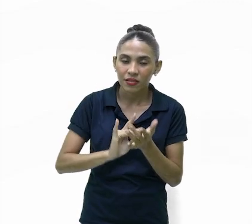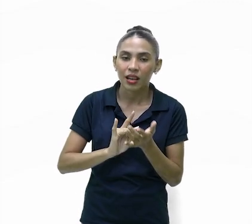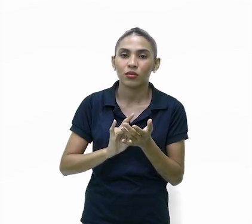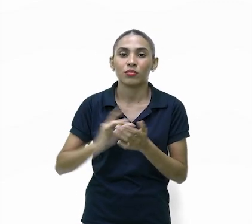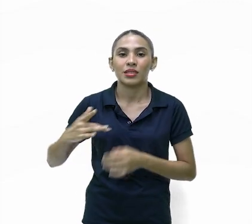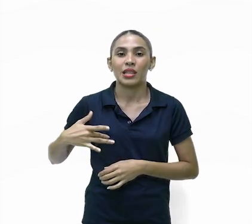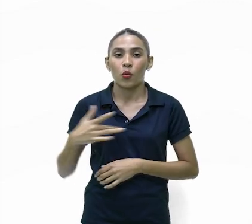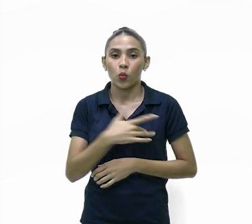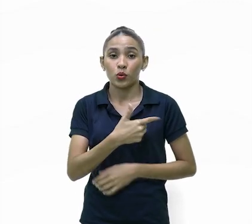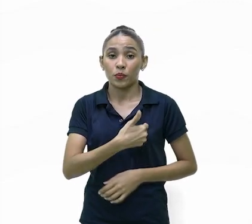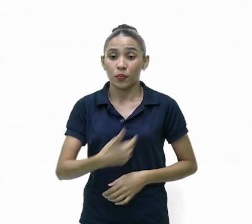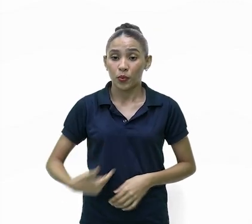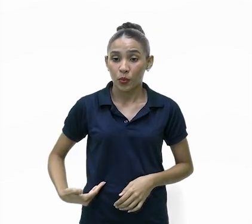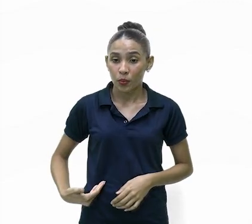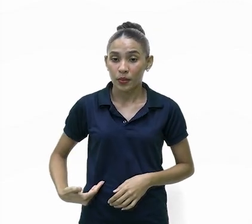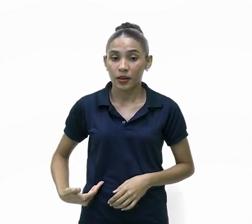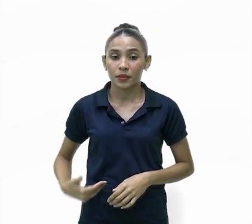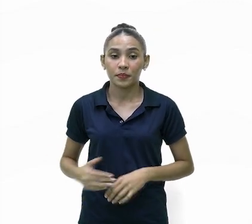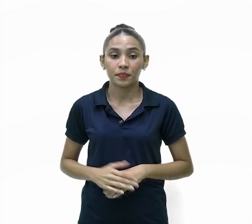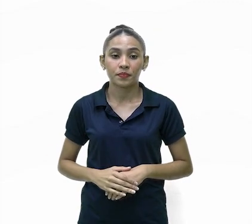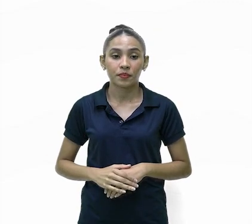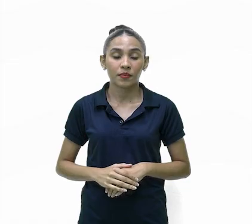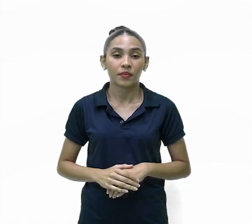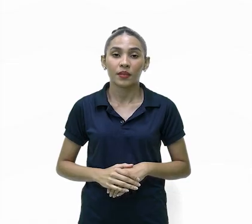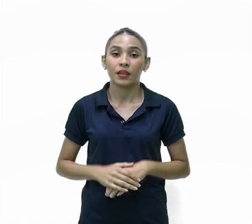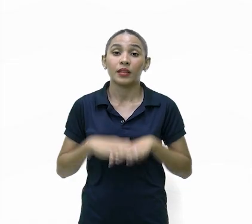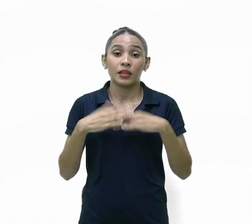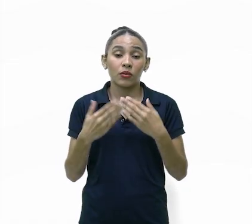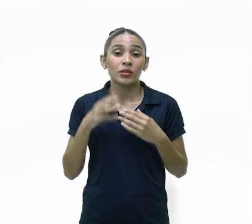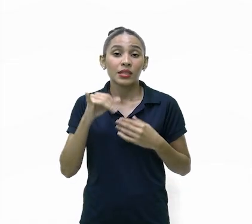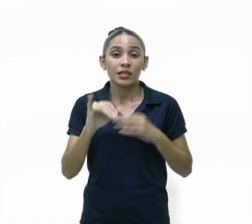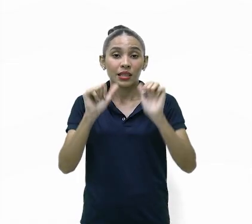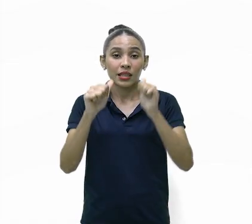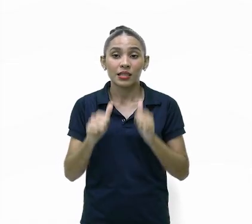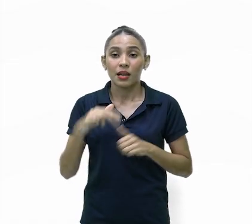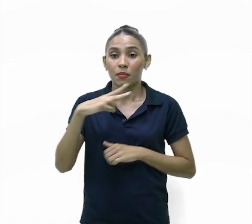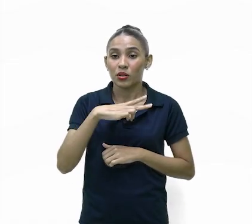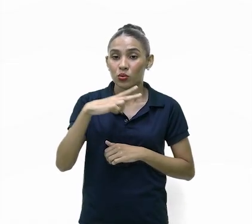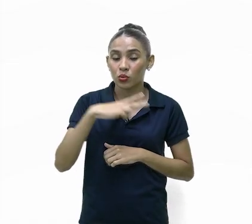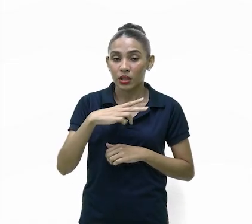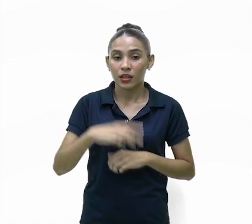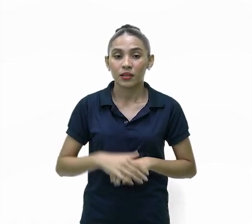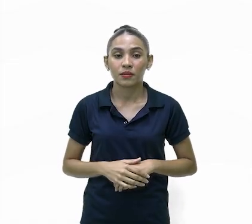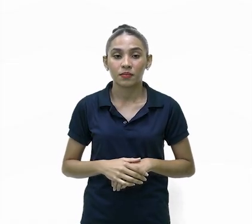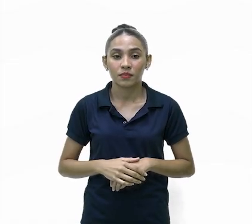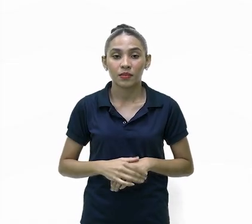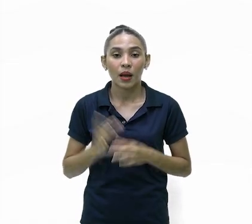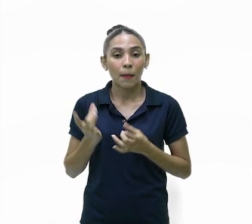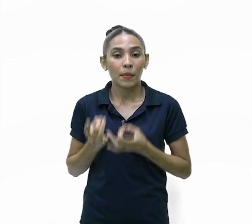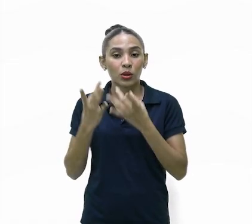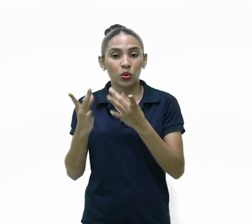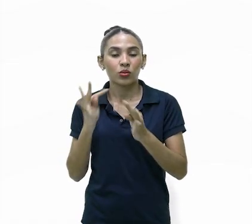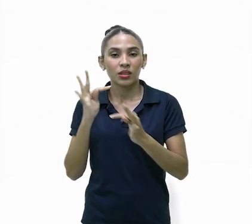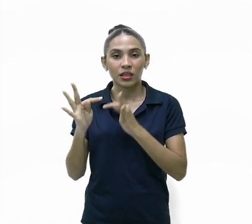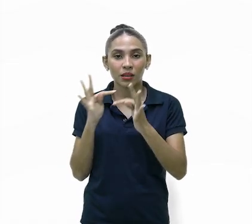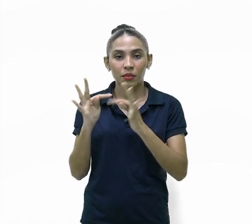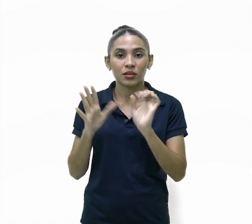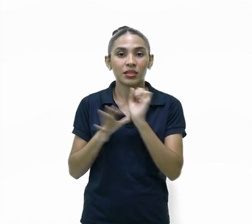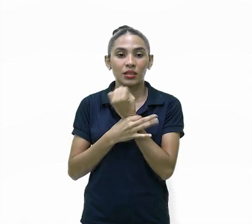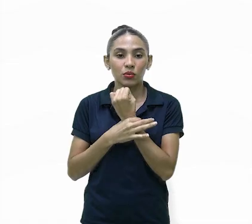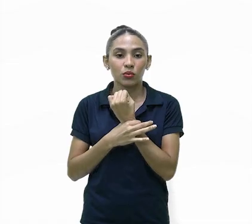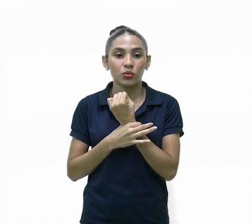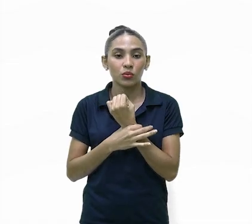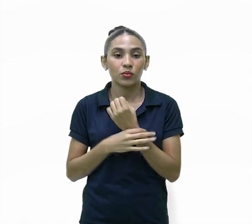fato, na saúde pública? A nível individual, né, de um ser vivo, há o abandono de tratamentos